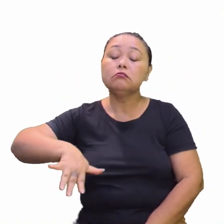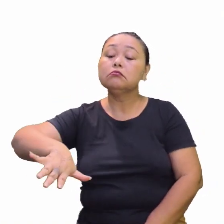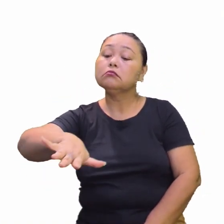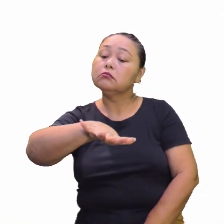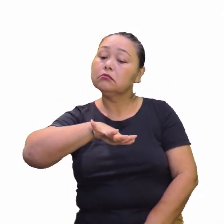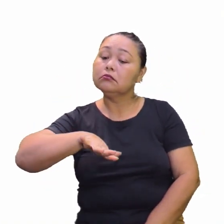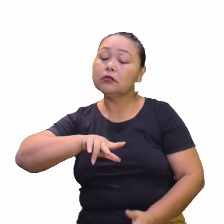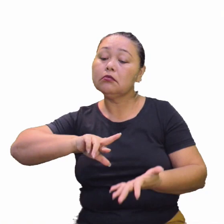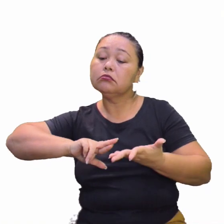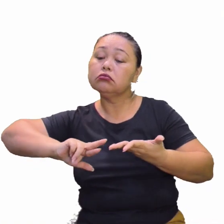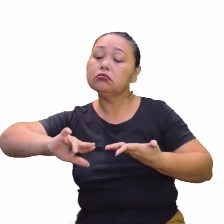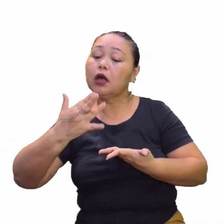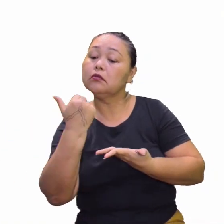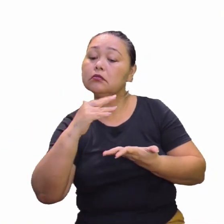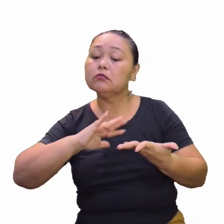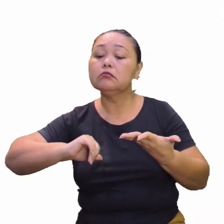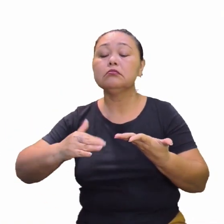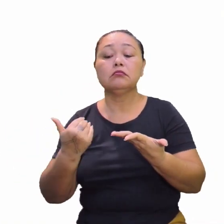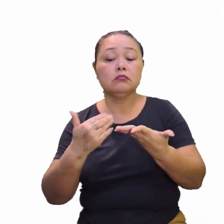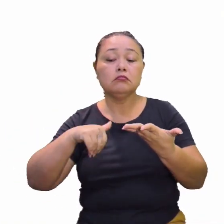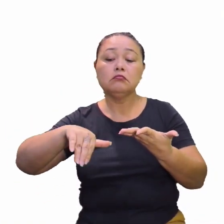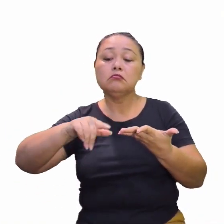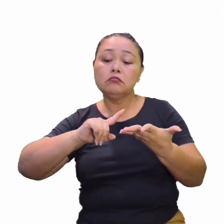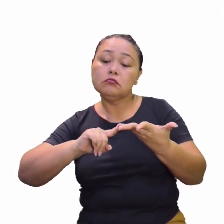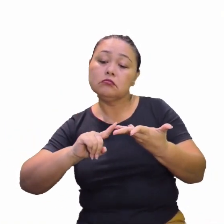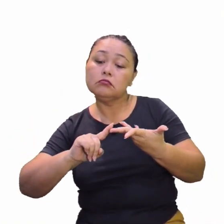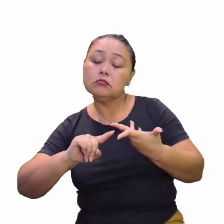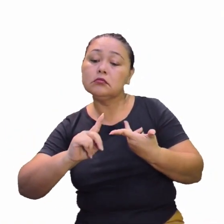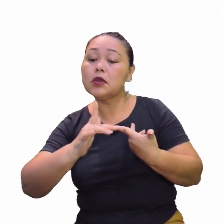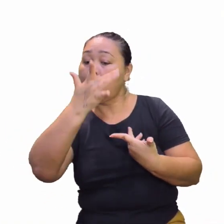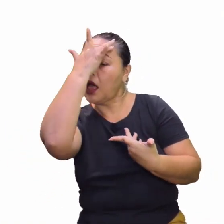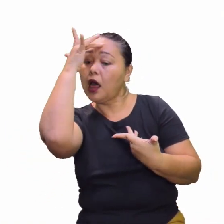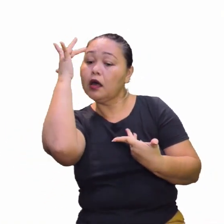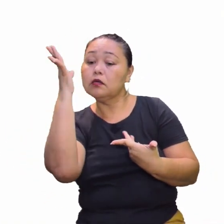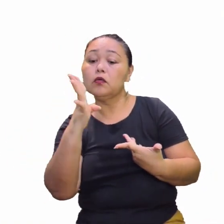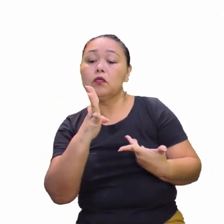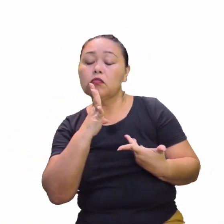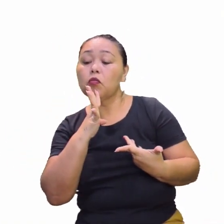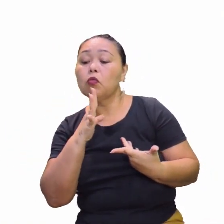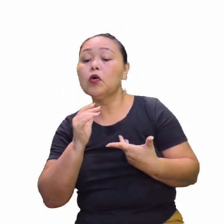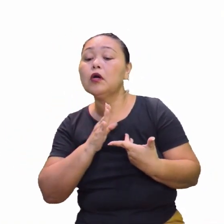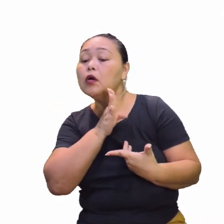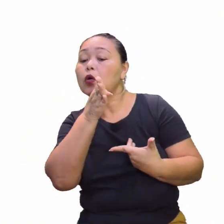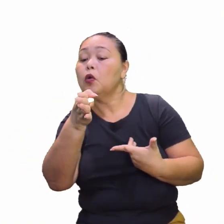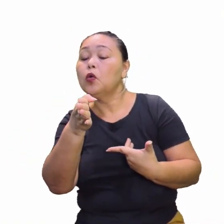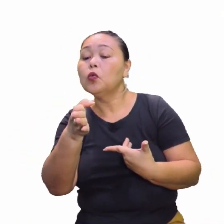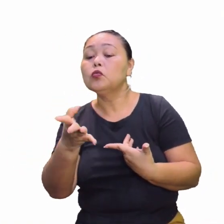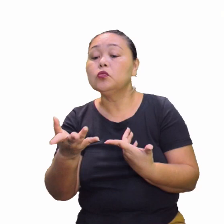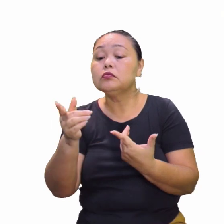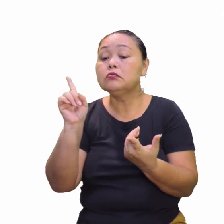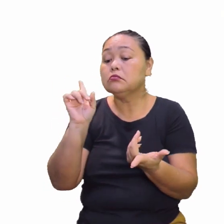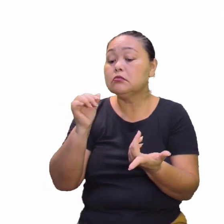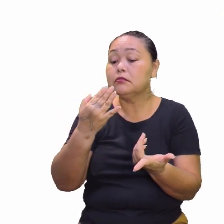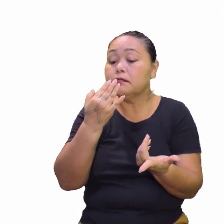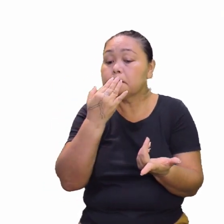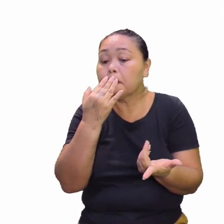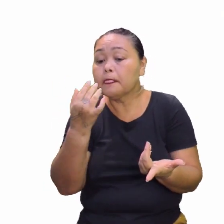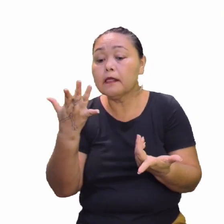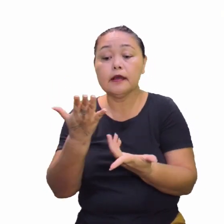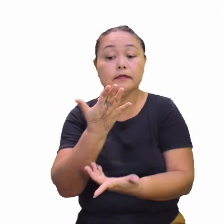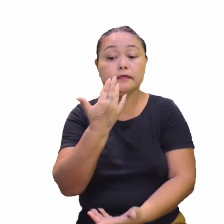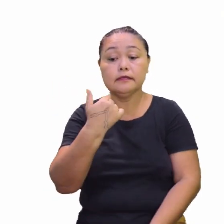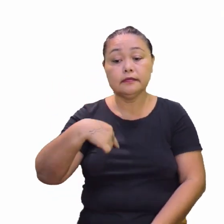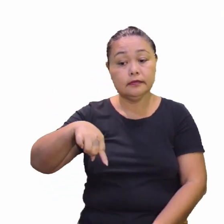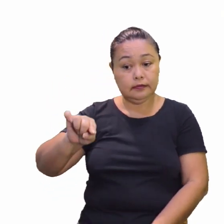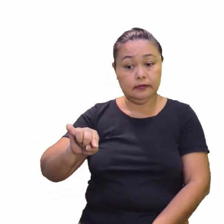Faltou gastronômico. É a questão da alimentação, as pessoas vão para conhecer um determinado tipo de alimento. Isso mesmo.